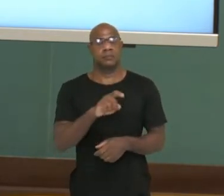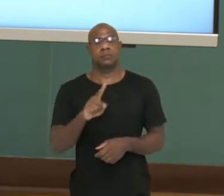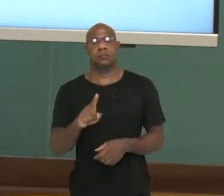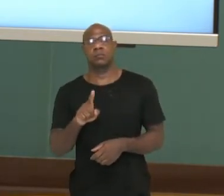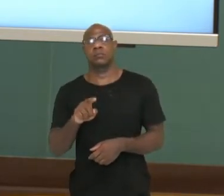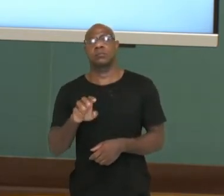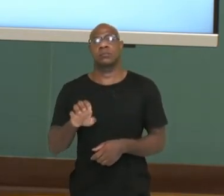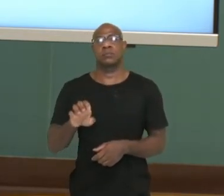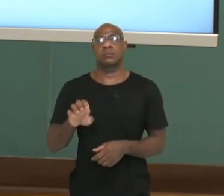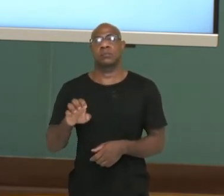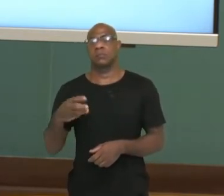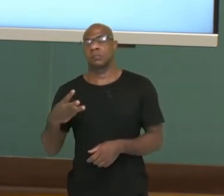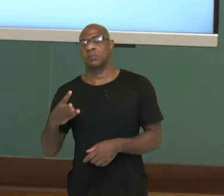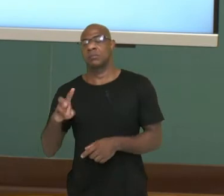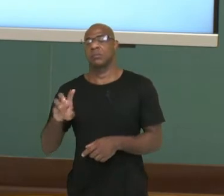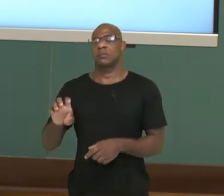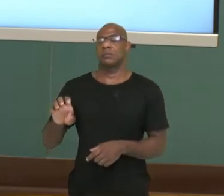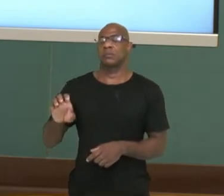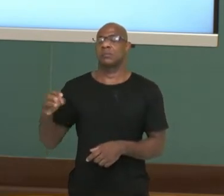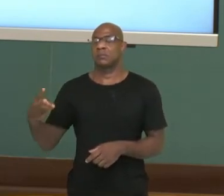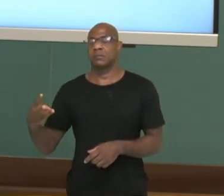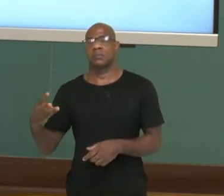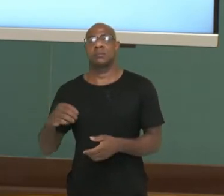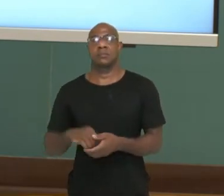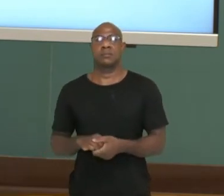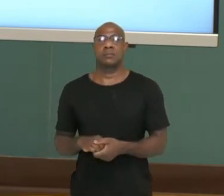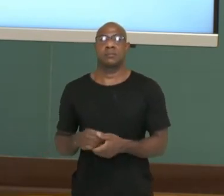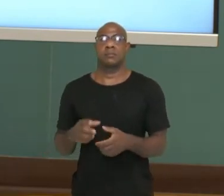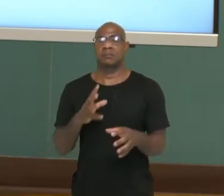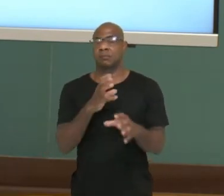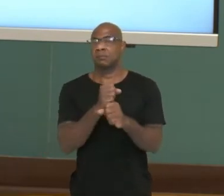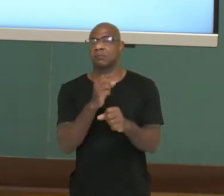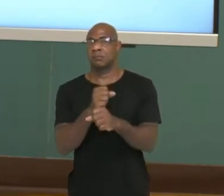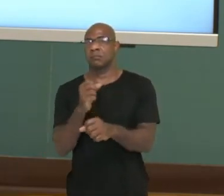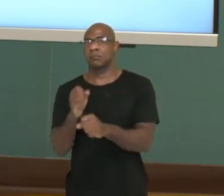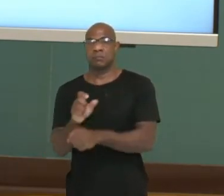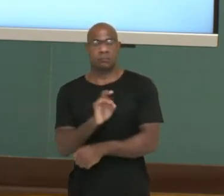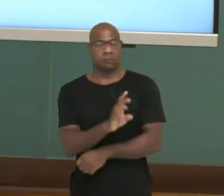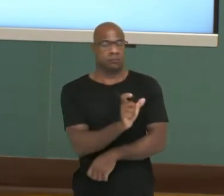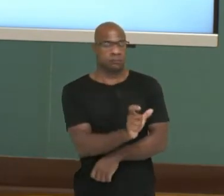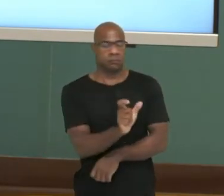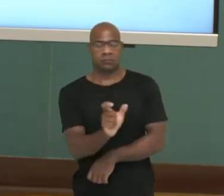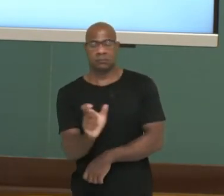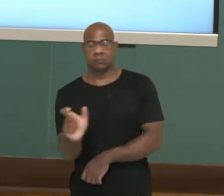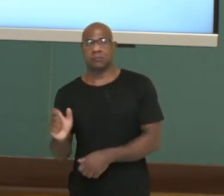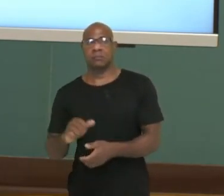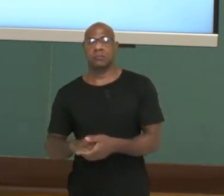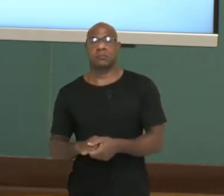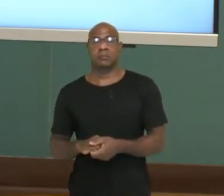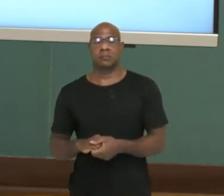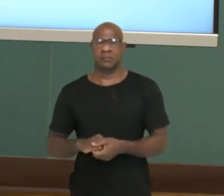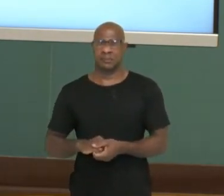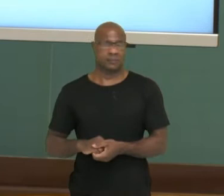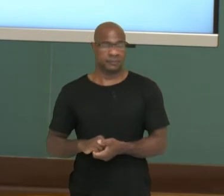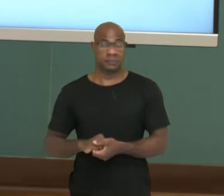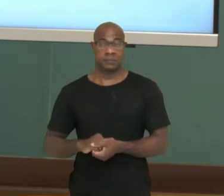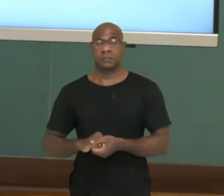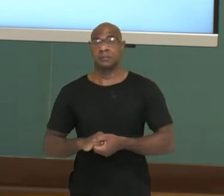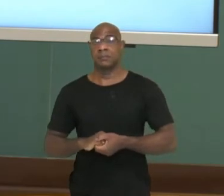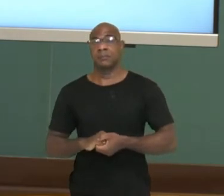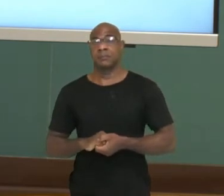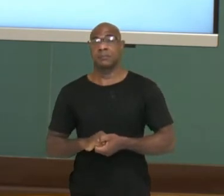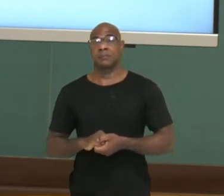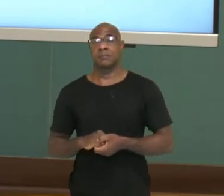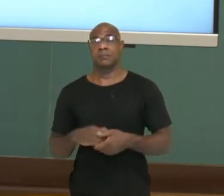E3. Então eu vou poder somar as tensões de cada extremidade das baterias. Então a tensão total aqui nos pontos